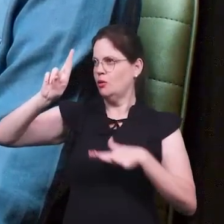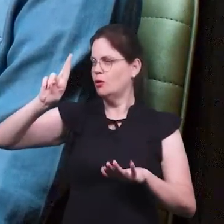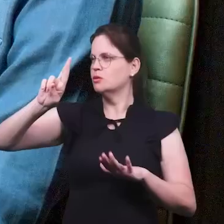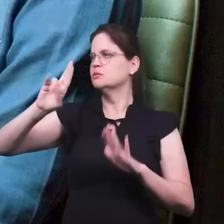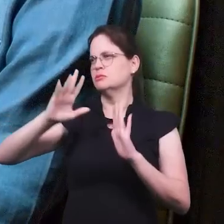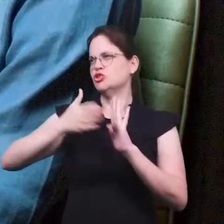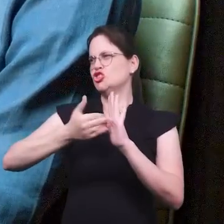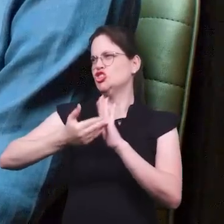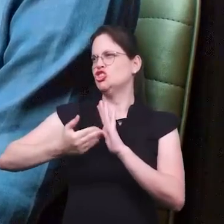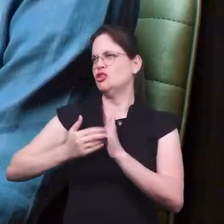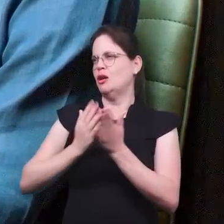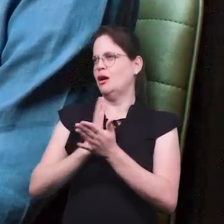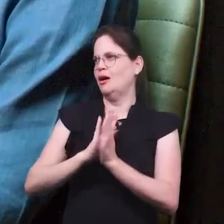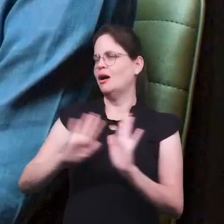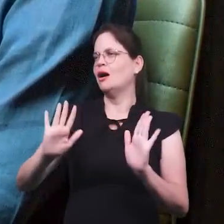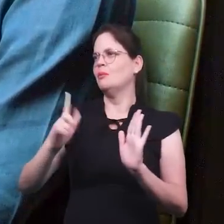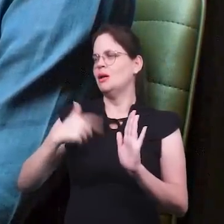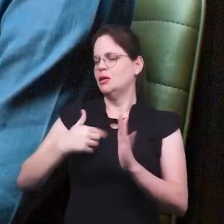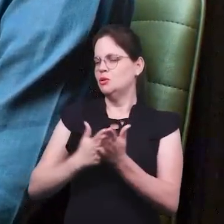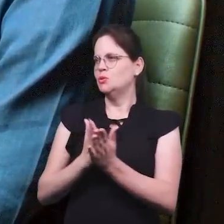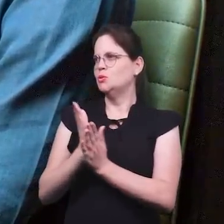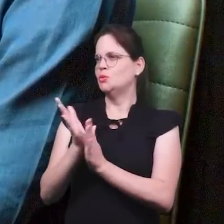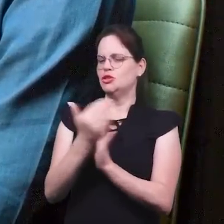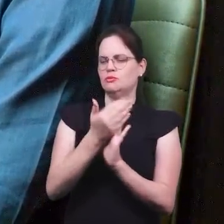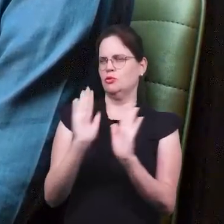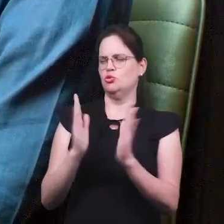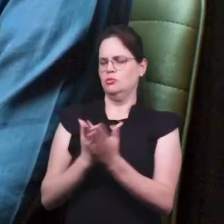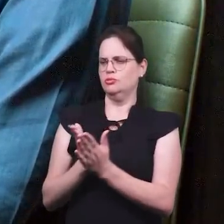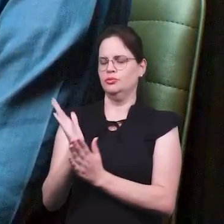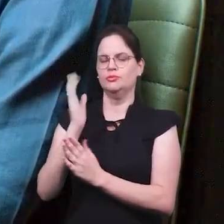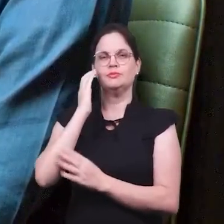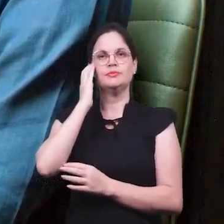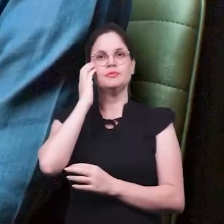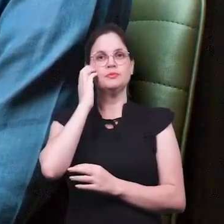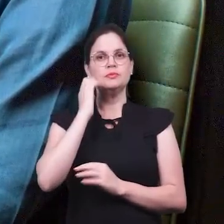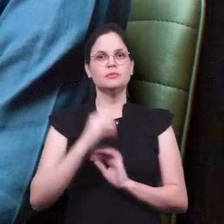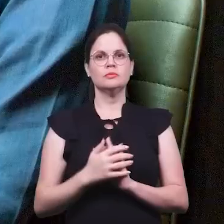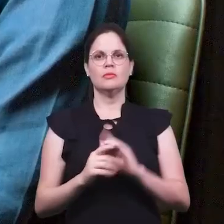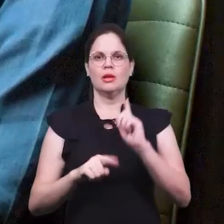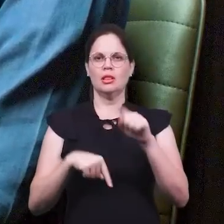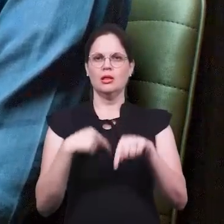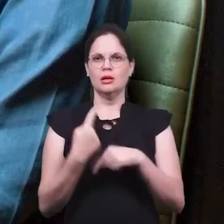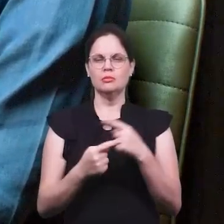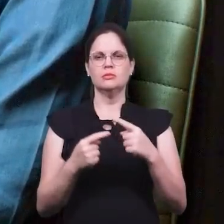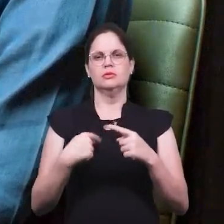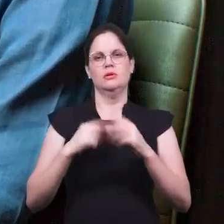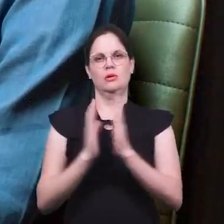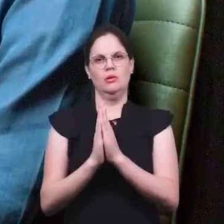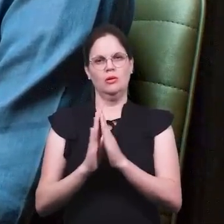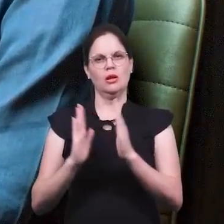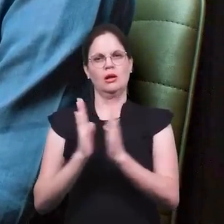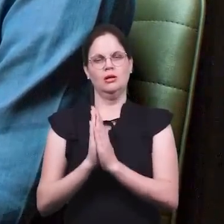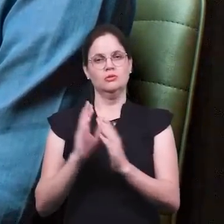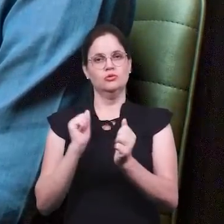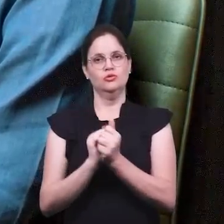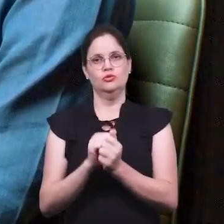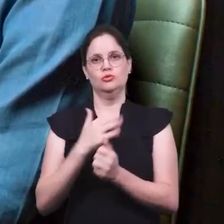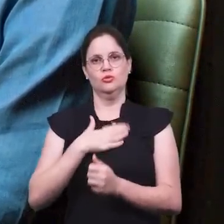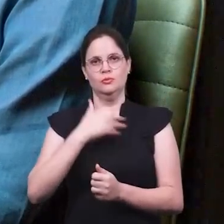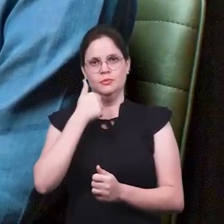caminhos dele e não me desviar de nada. E aí, depois de muitas buscas, muito tempo orando com minha